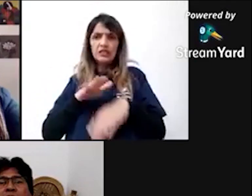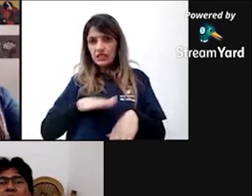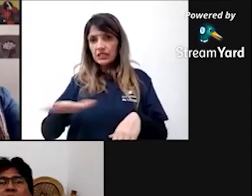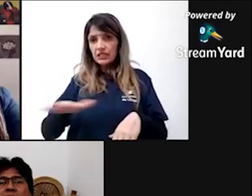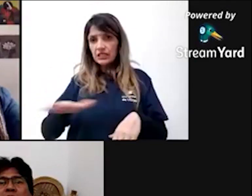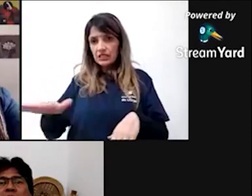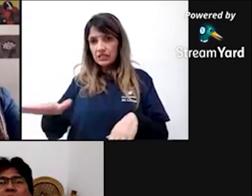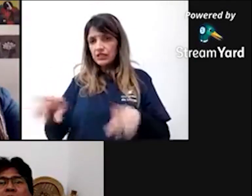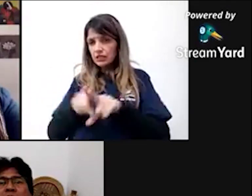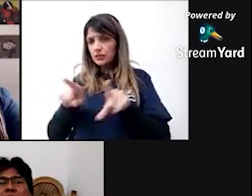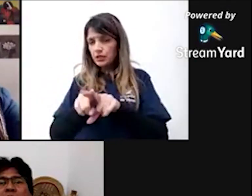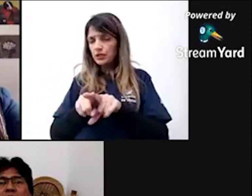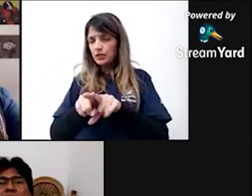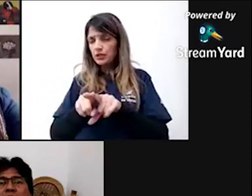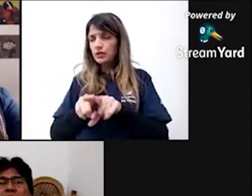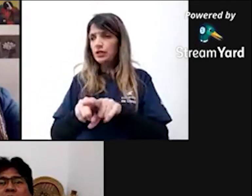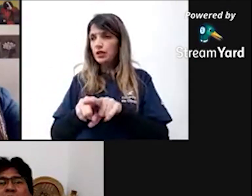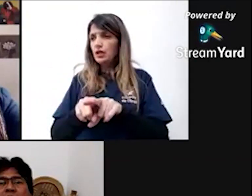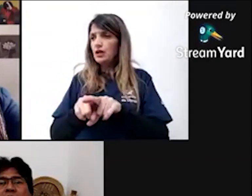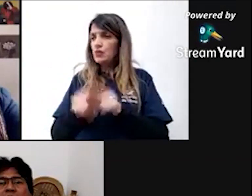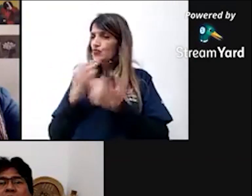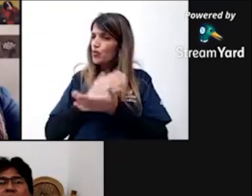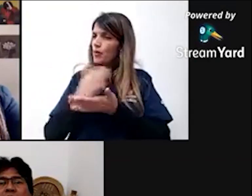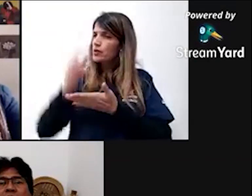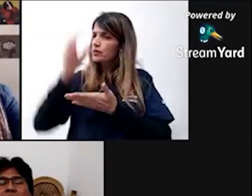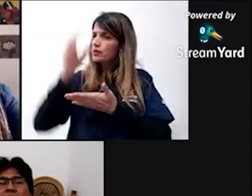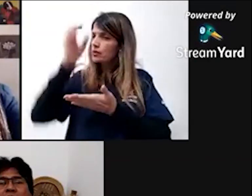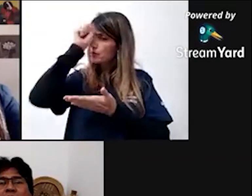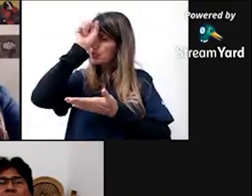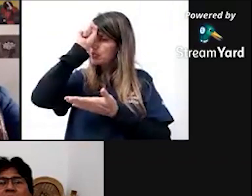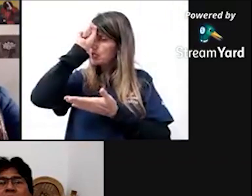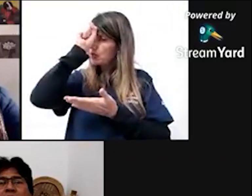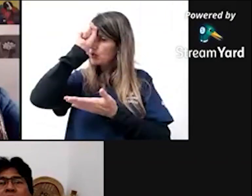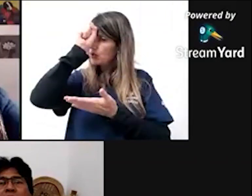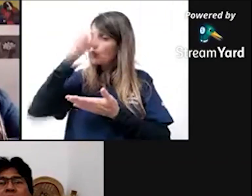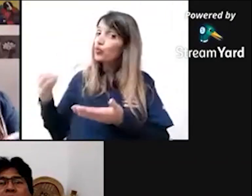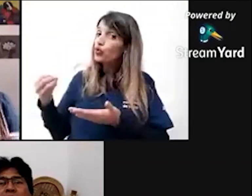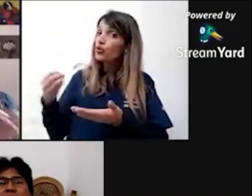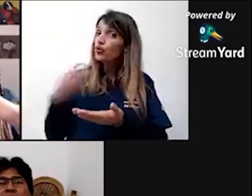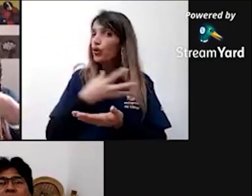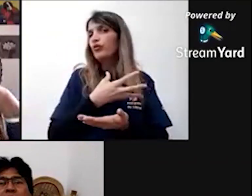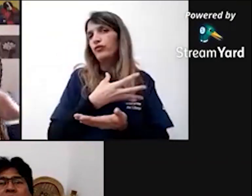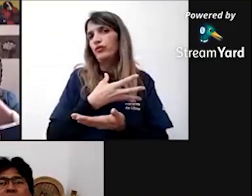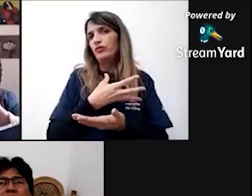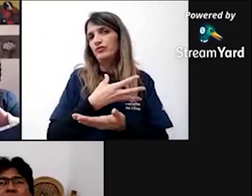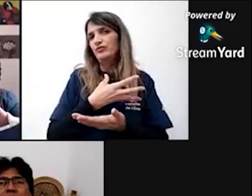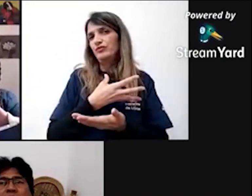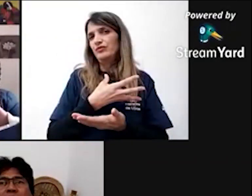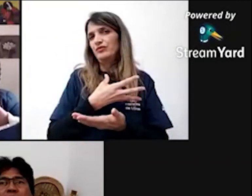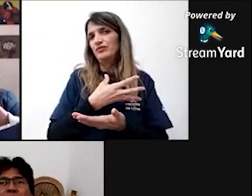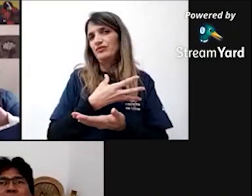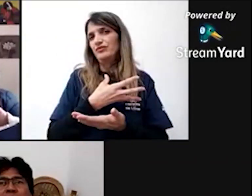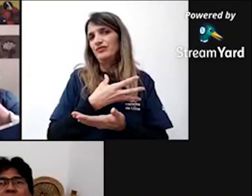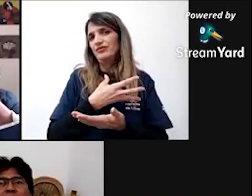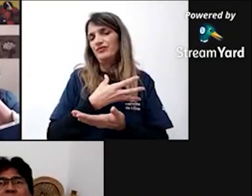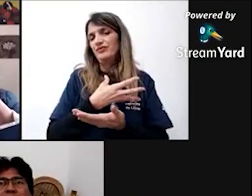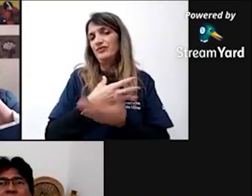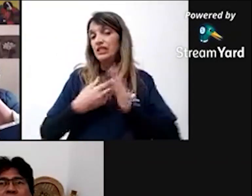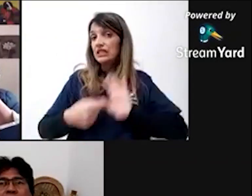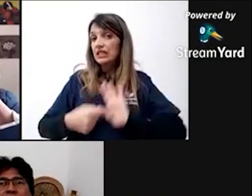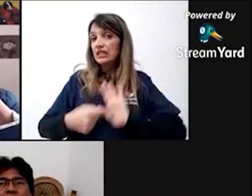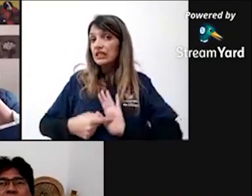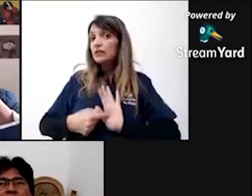também comecem a aprender a nova imagem que está fluindo de dentro da gente. Não fluindo